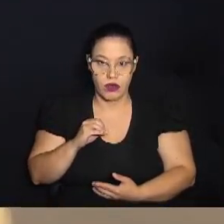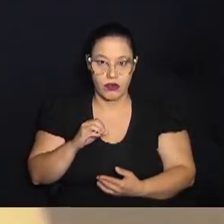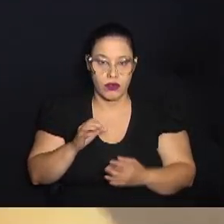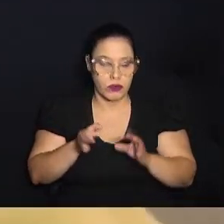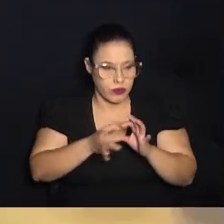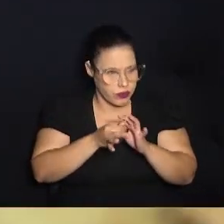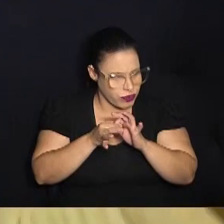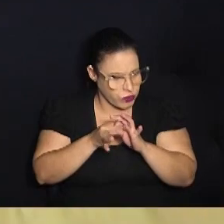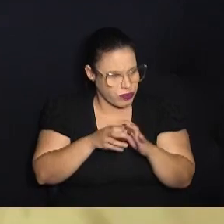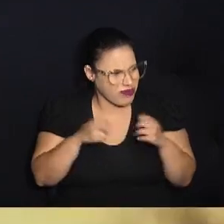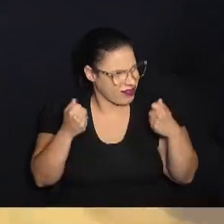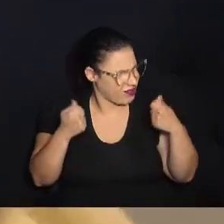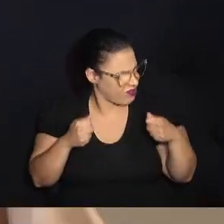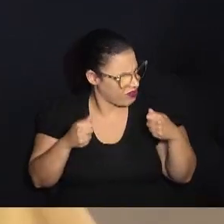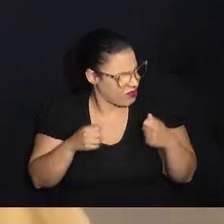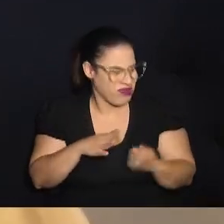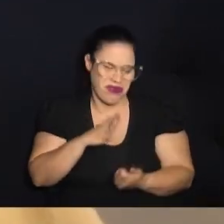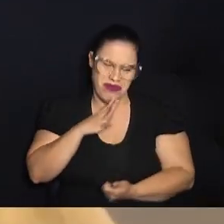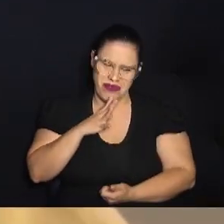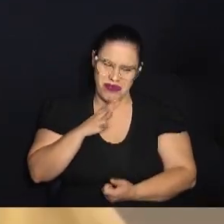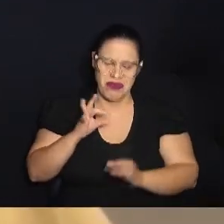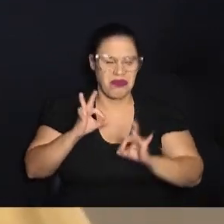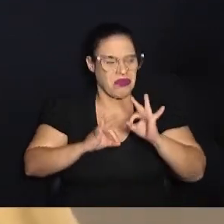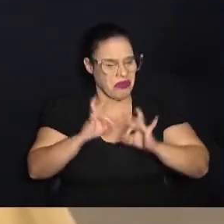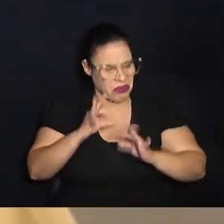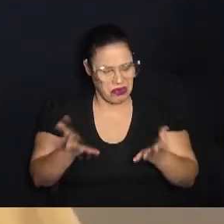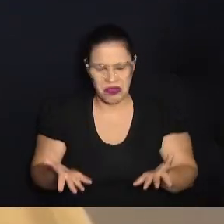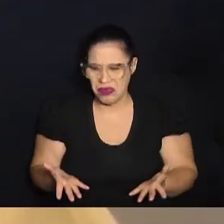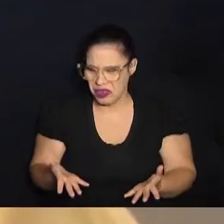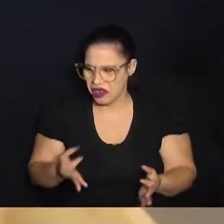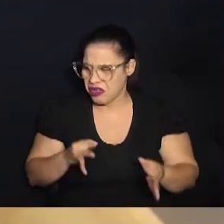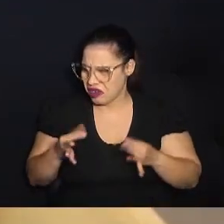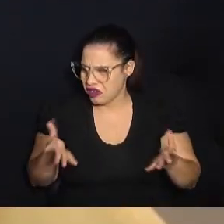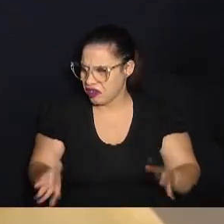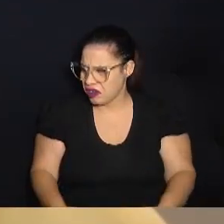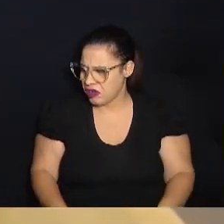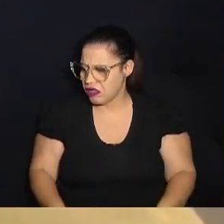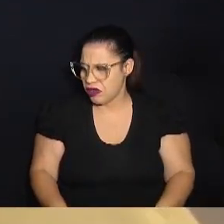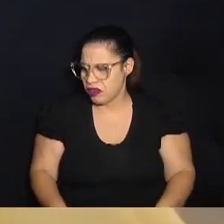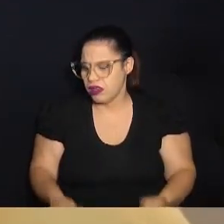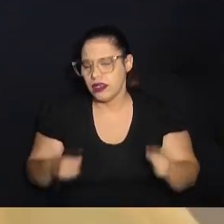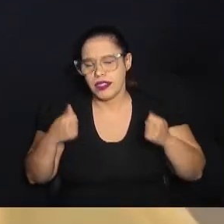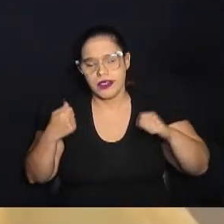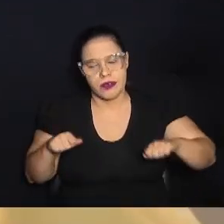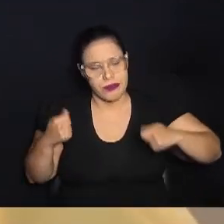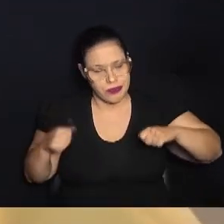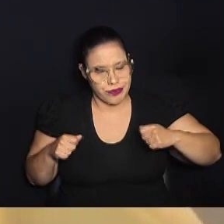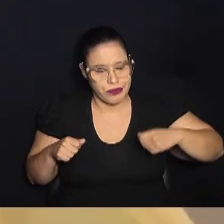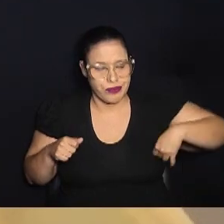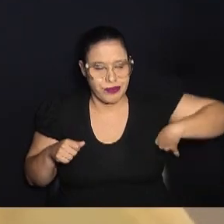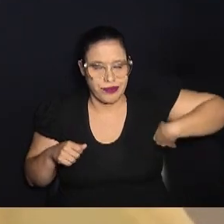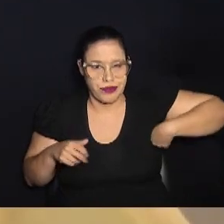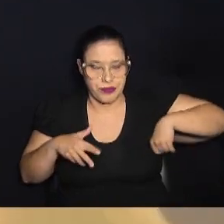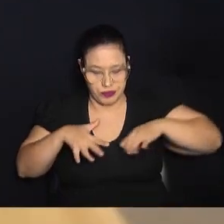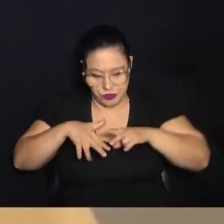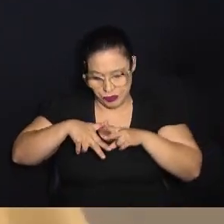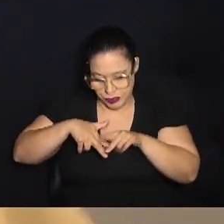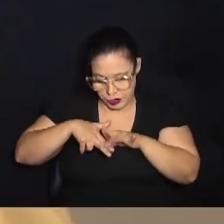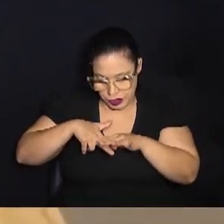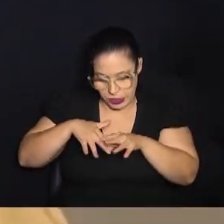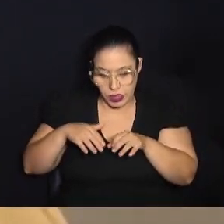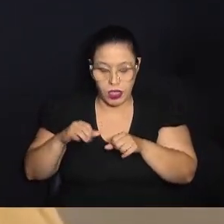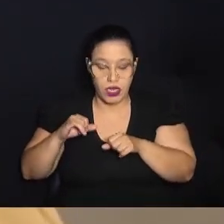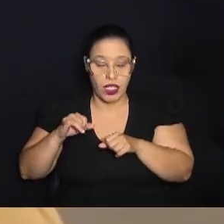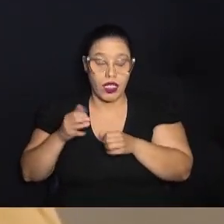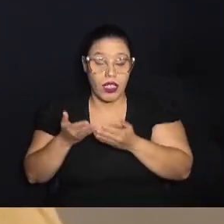andam juntos. Então, é preciso que tenha um conhecimento técnico. Mas também é necessário que o paciente saiba que existe ajuda